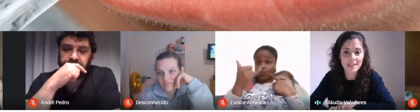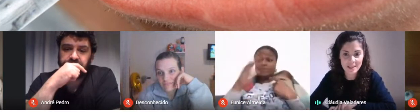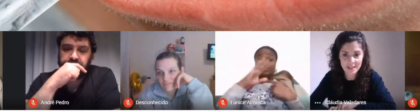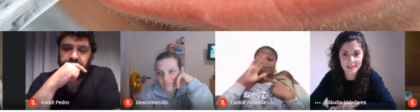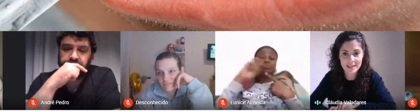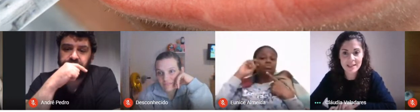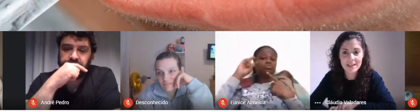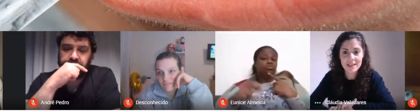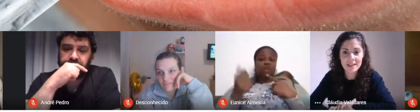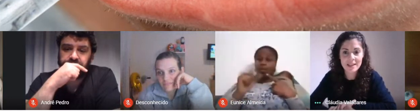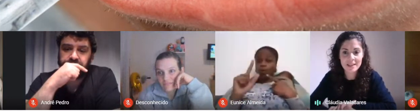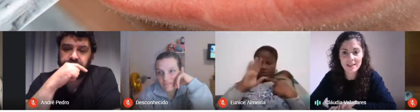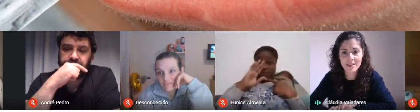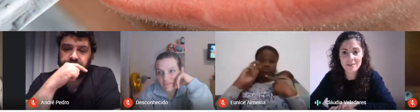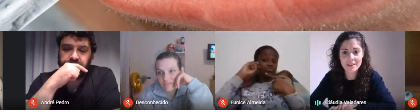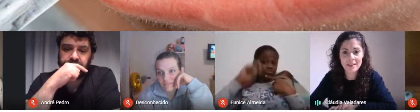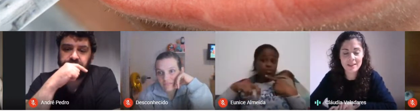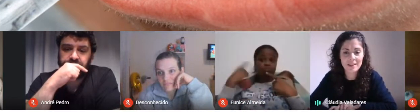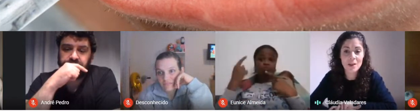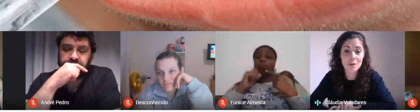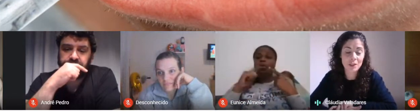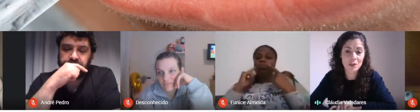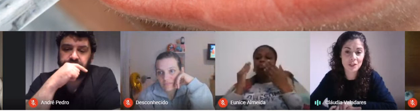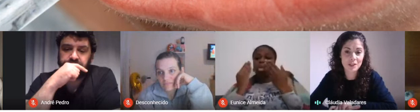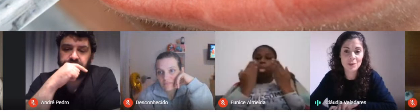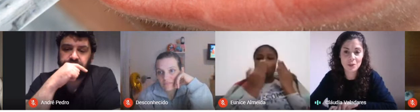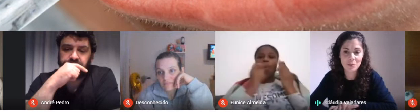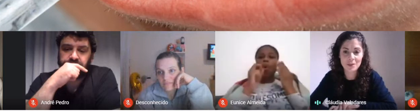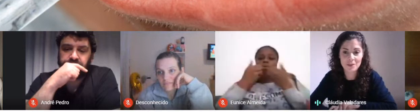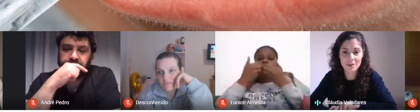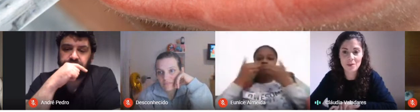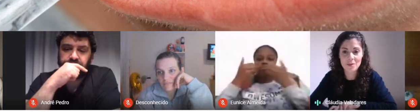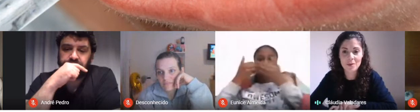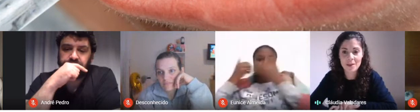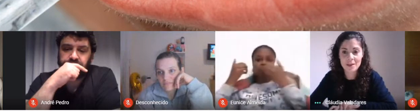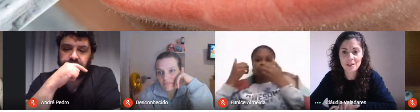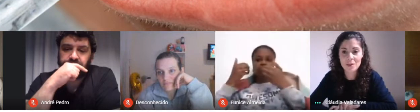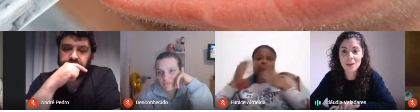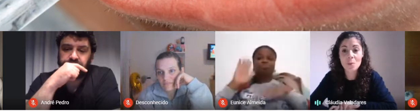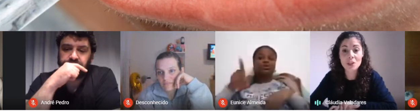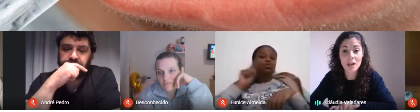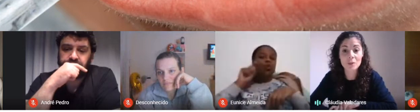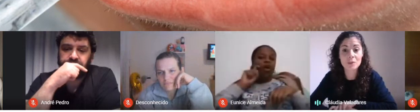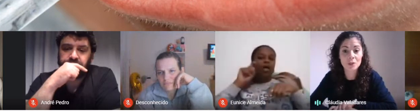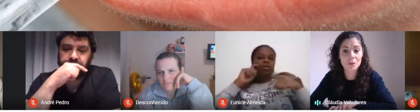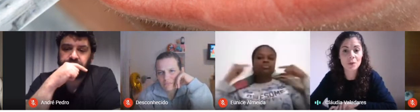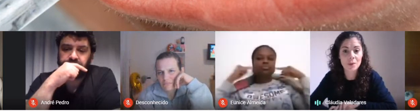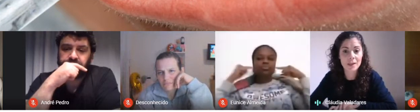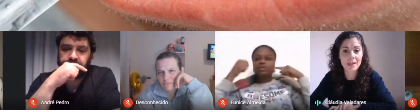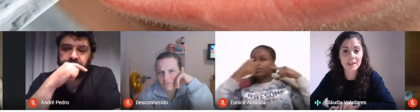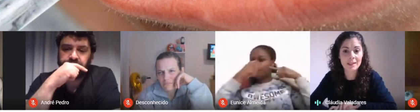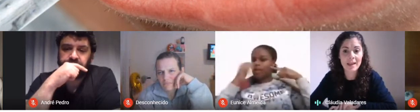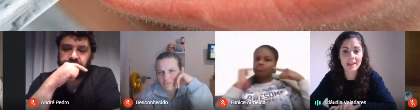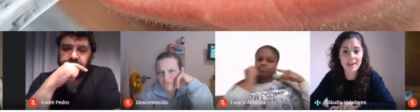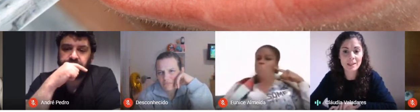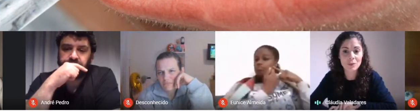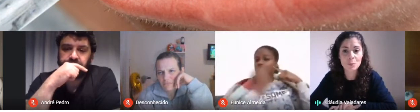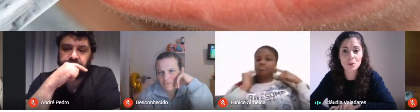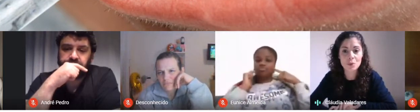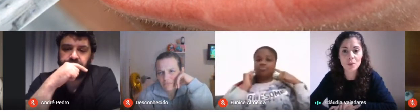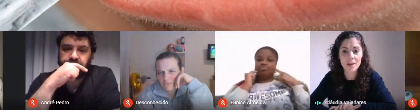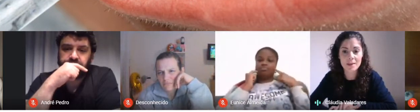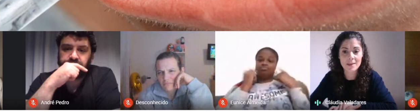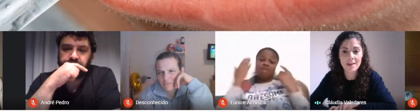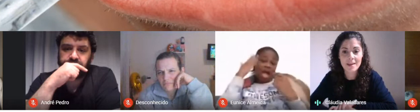lhe disse que a nível da dentição tinha os 32, portanto que não caíram, mas que algum deles foram alargando e que